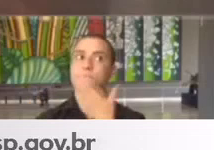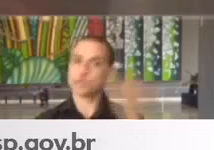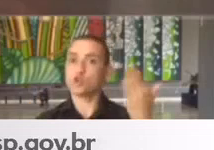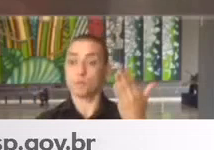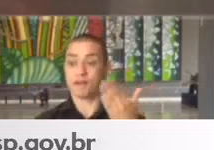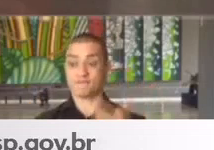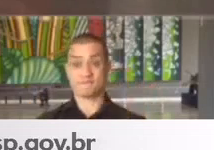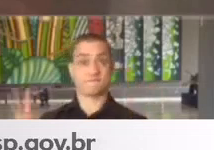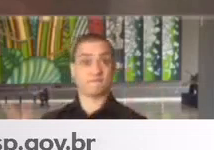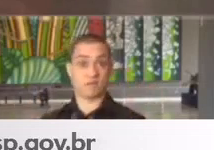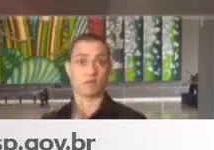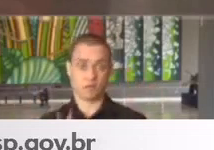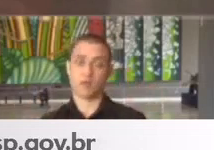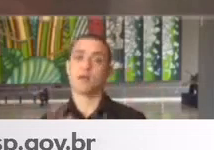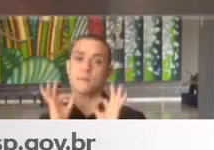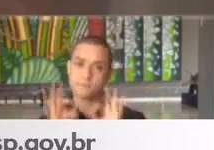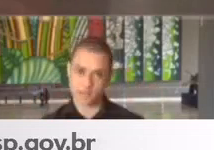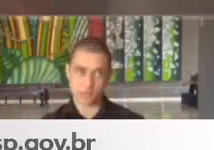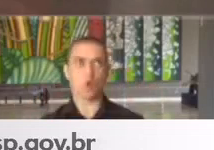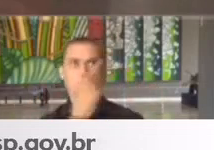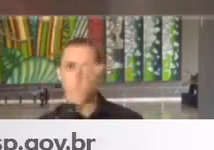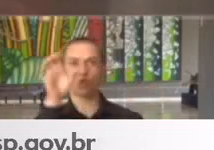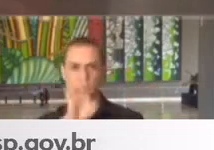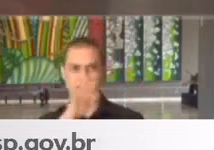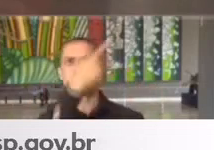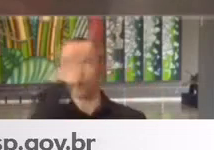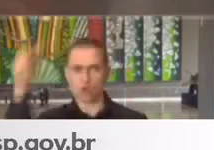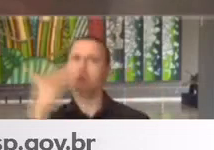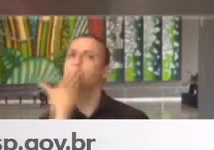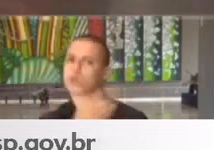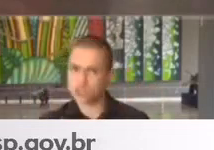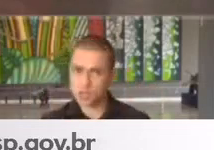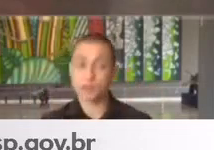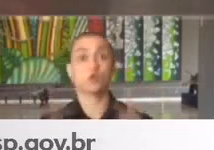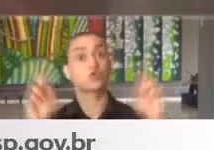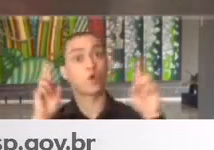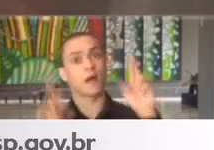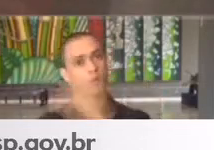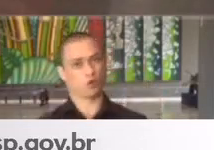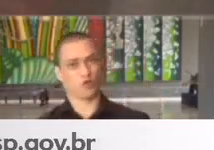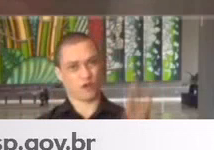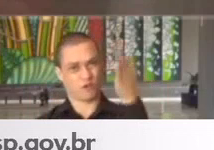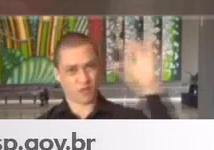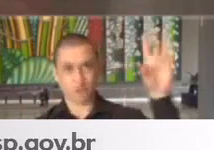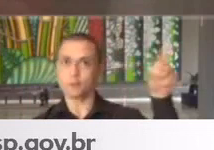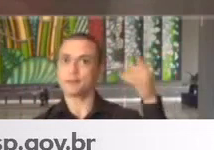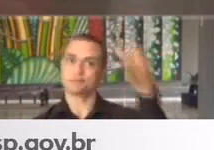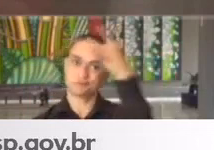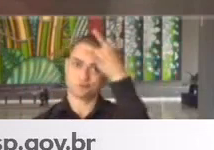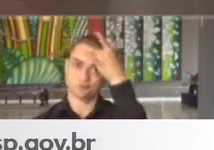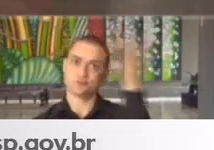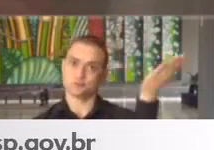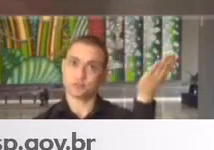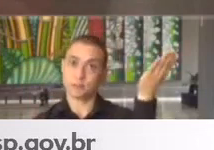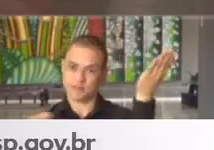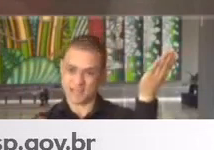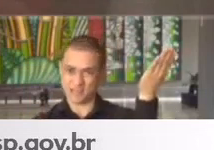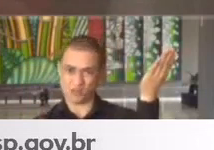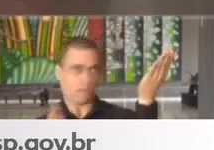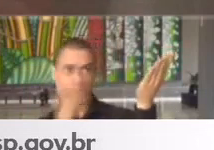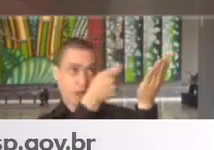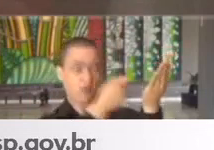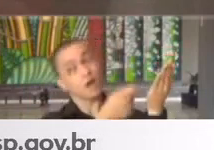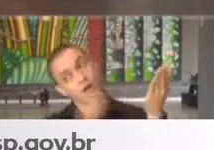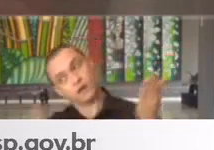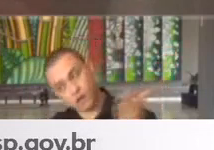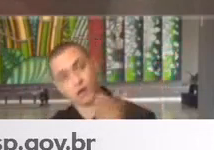vidas, e certamente outros estados o farão, e esperamos que o próprio governo federal também tenha a compreensão de que esta medida é para